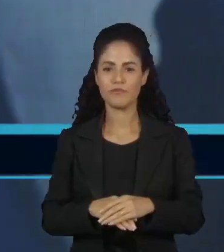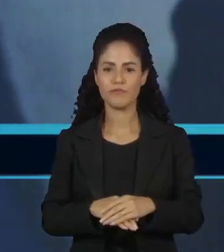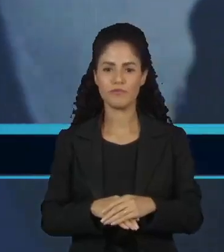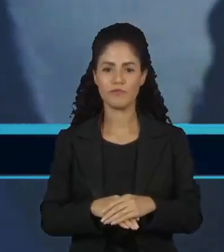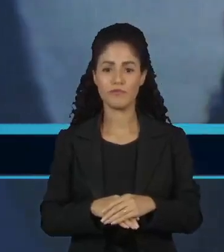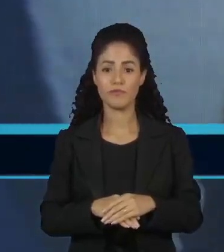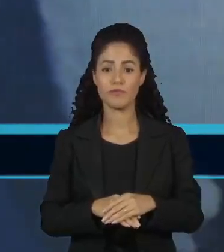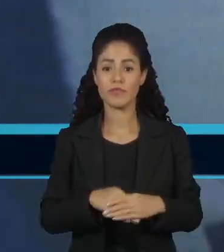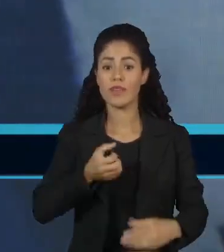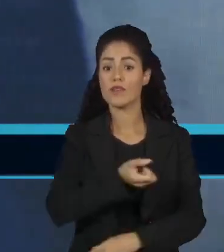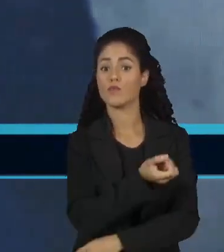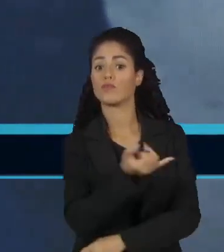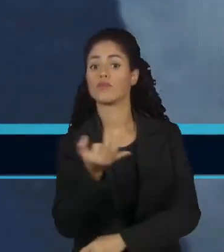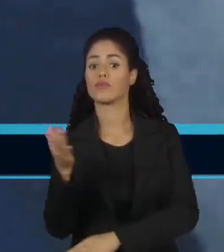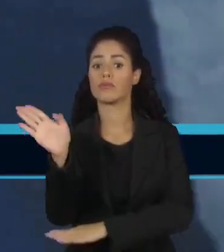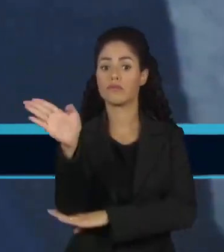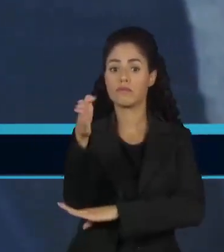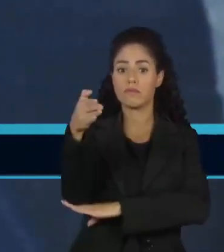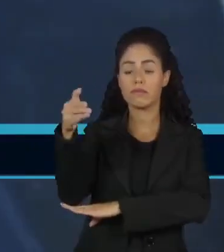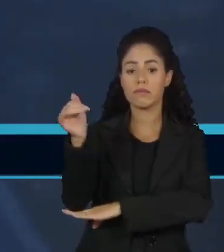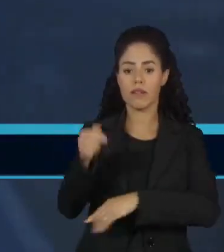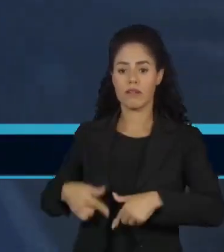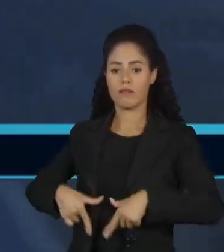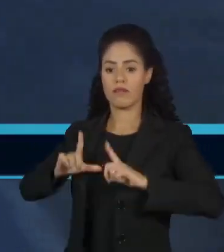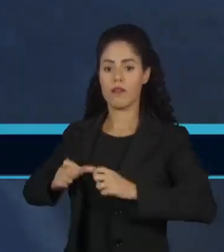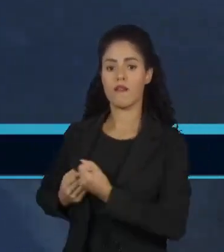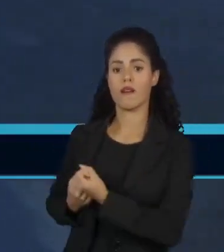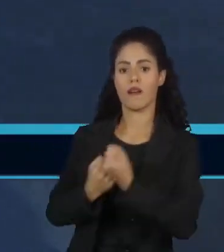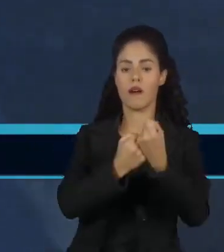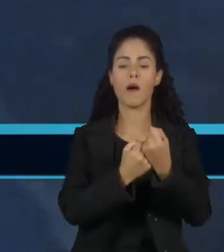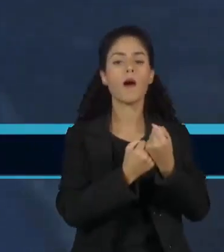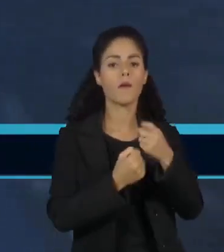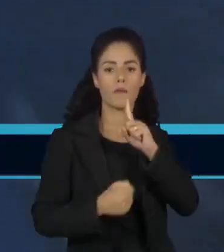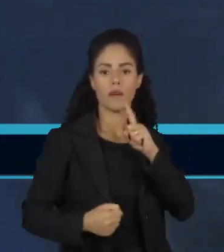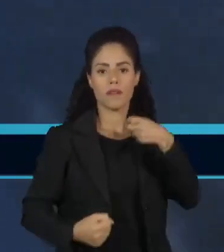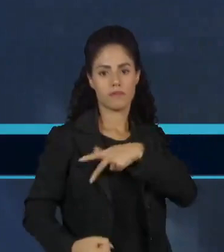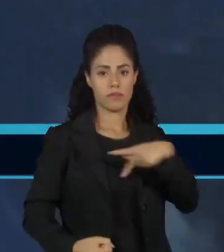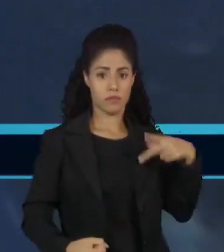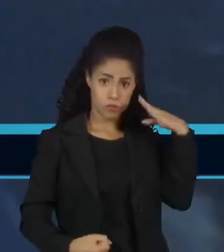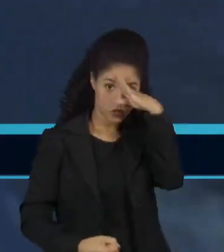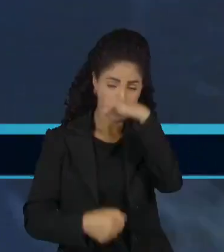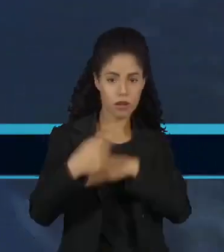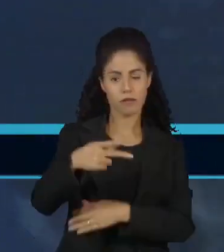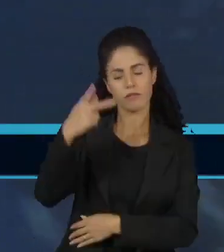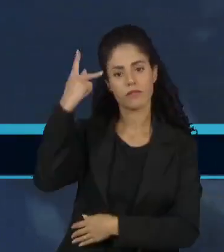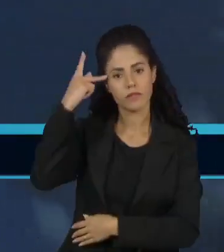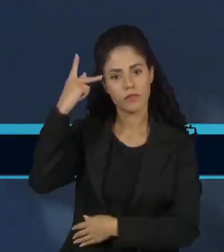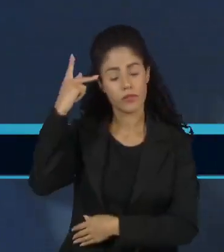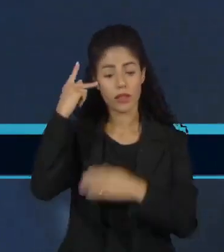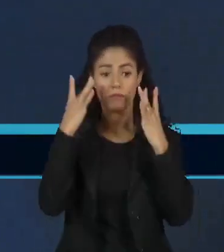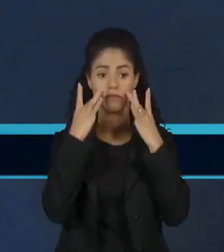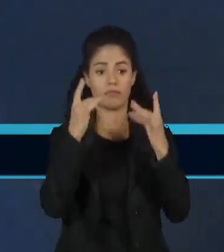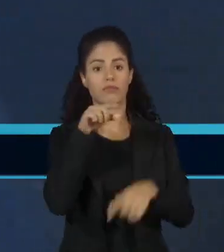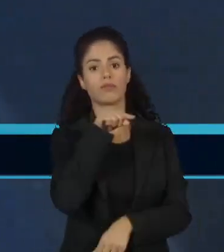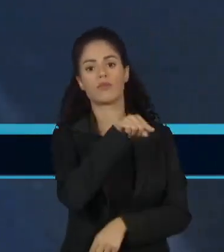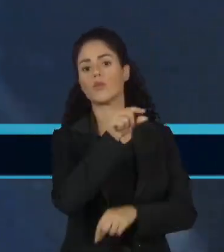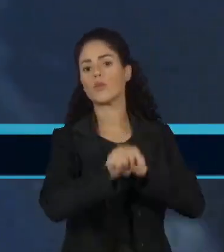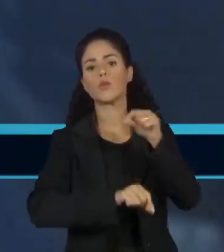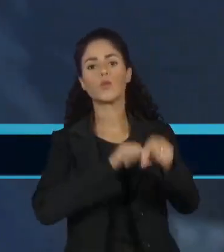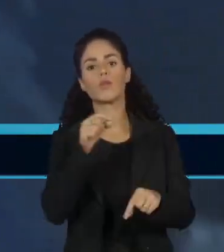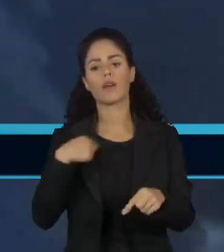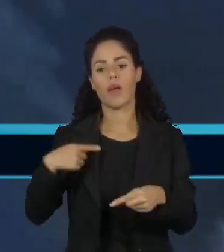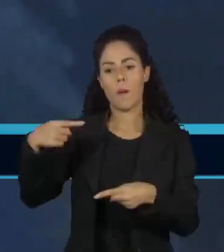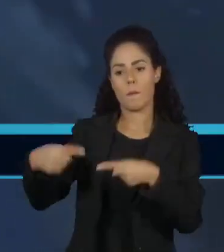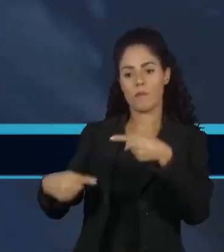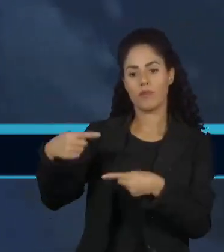grande número de bandeiras de Israel no ato a favor de Jair Bolsonaro neste domingo em São Paulo chamou a atenção da ligação entre